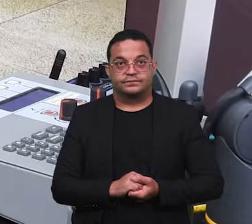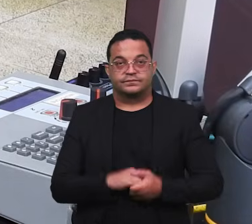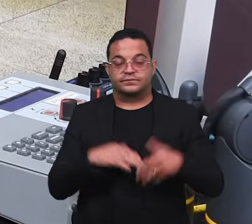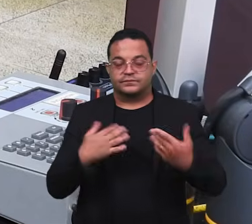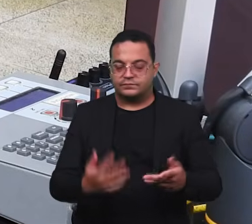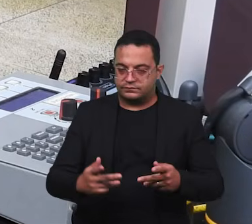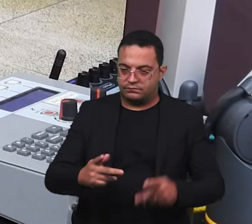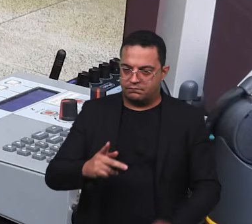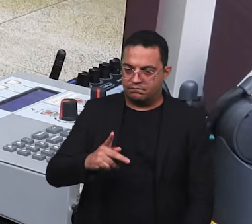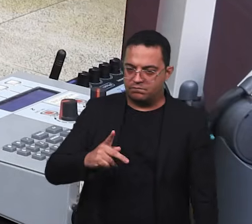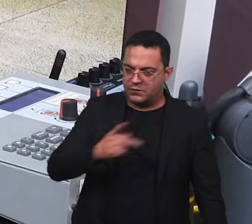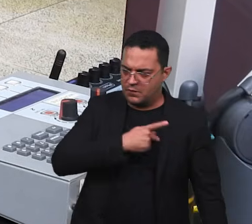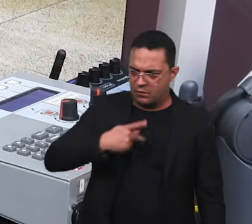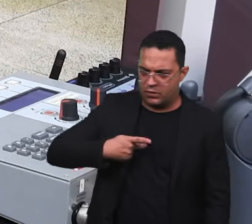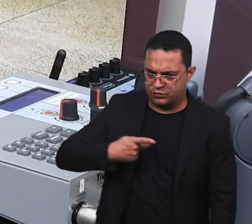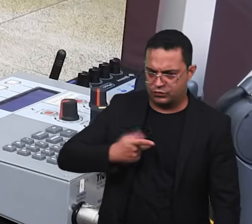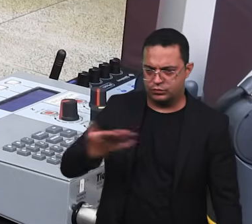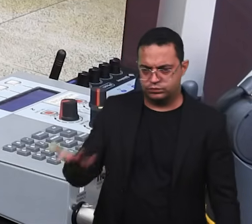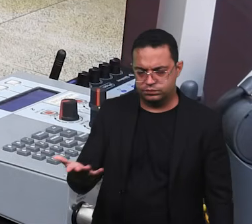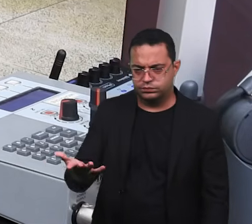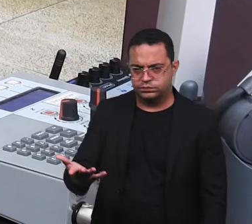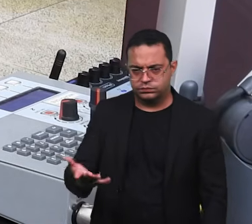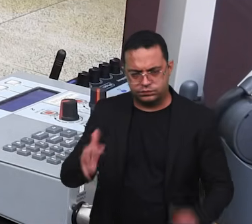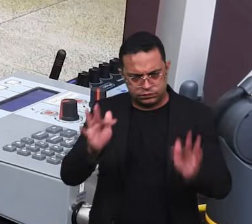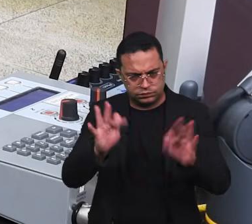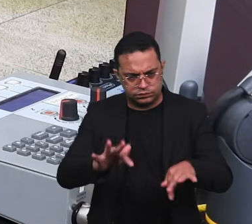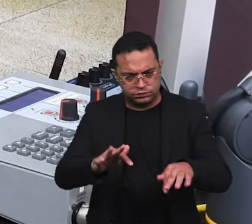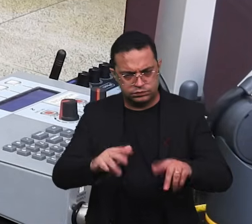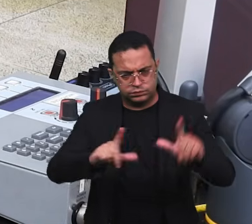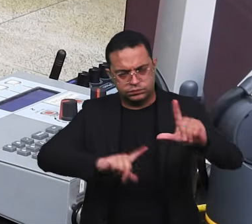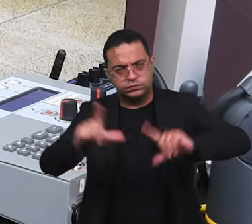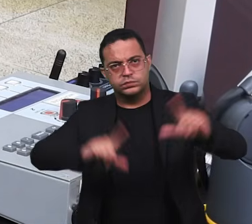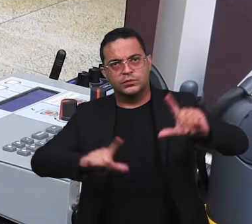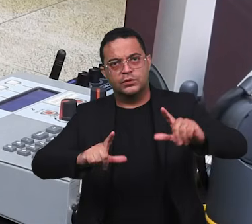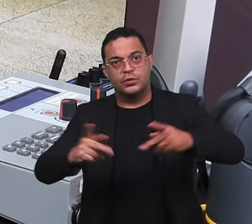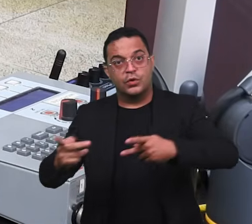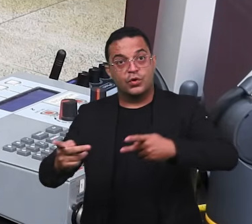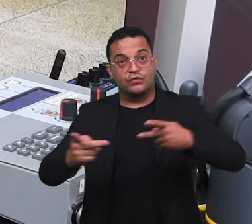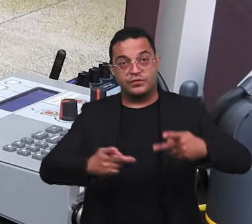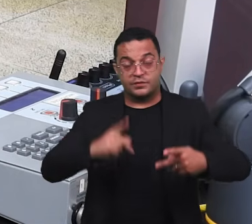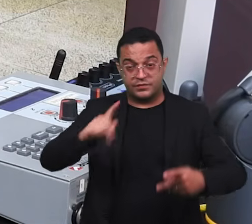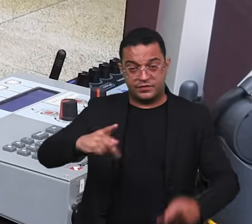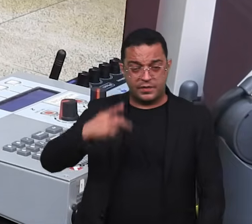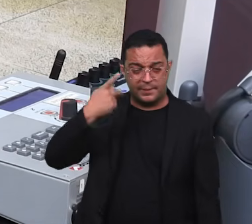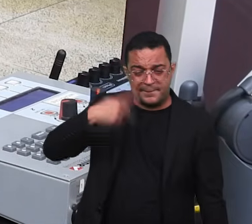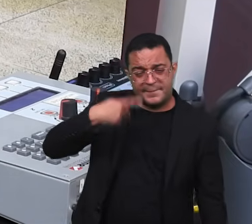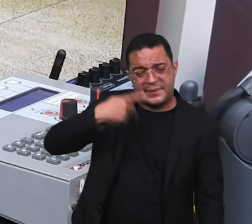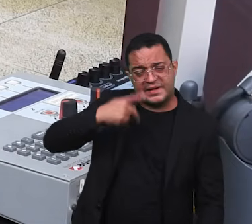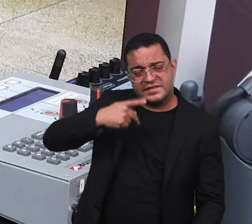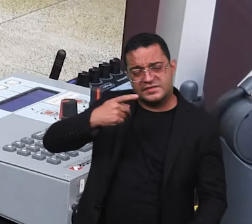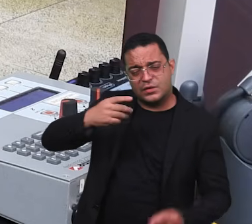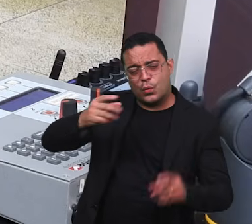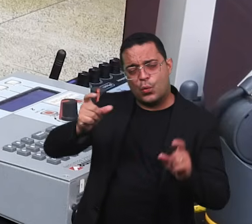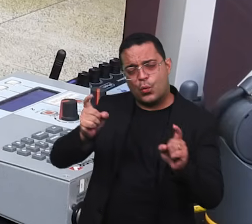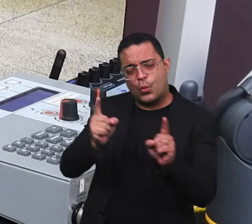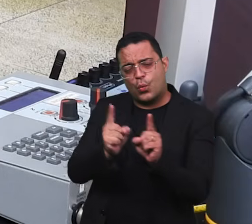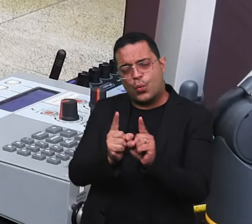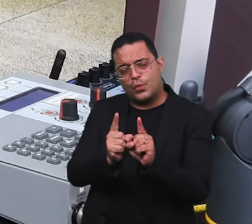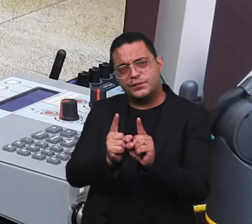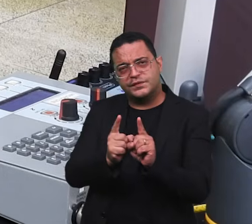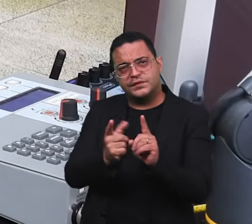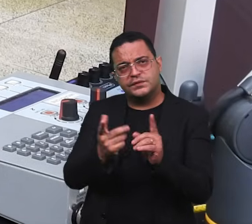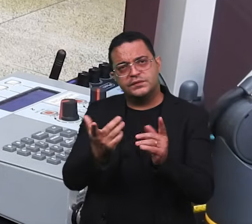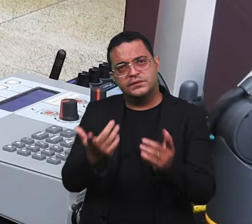Pastor Rocha, eu queria encerrar esse programa te convidando para deixar uma palavra para o nosso espectador.